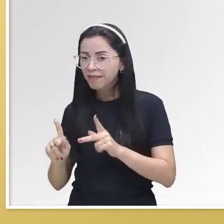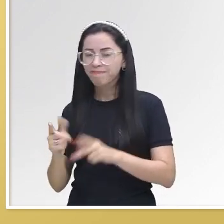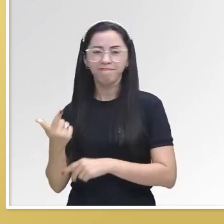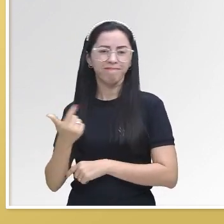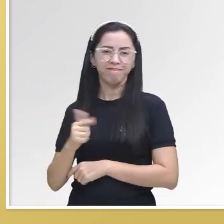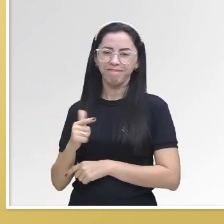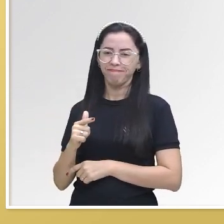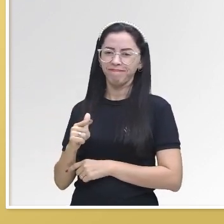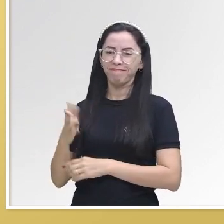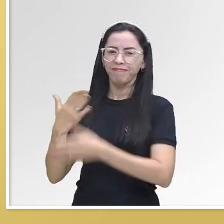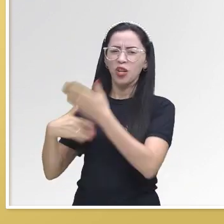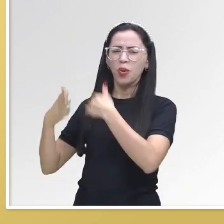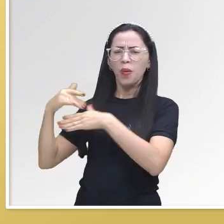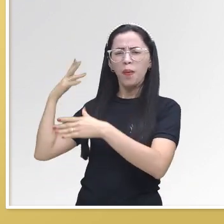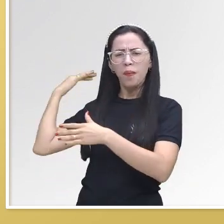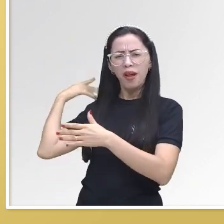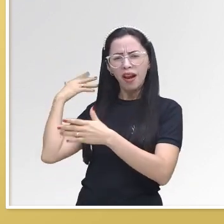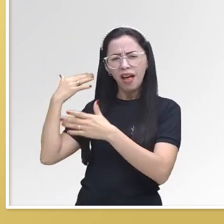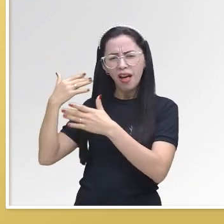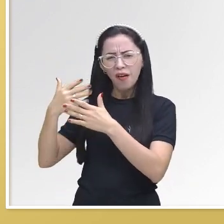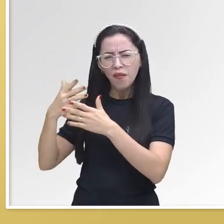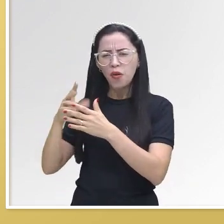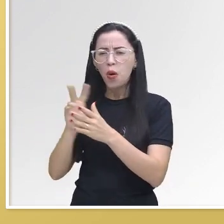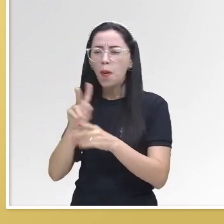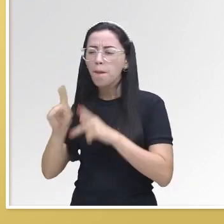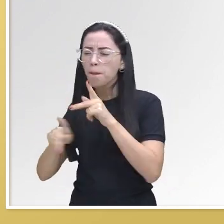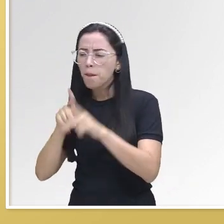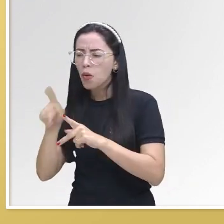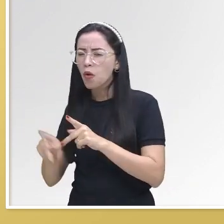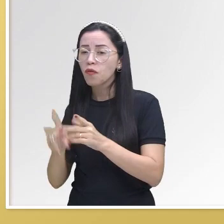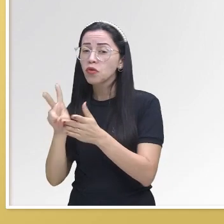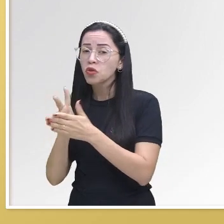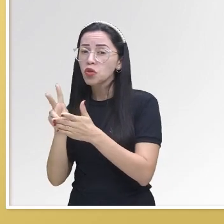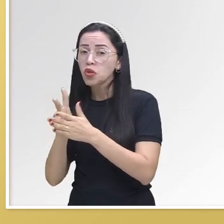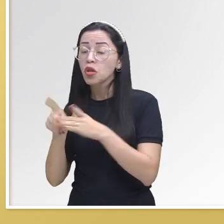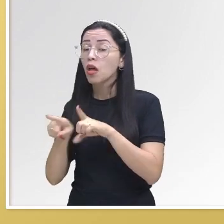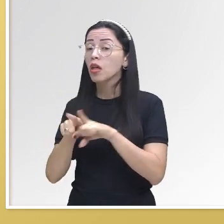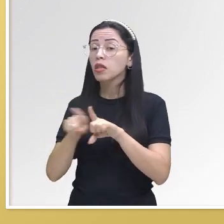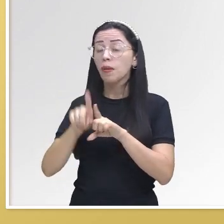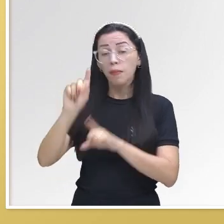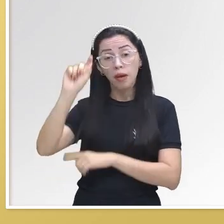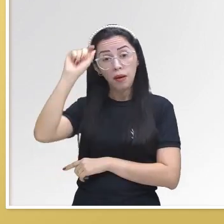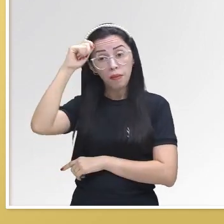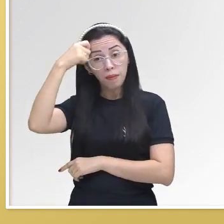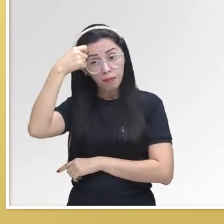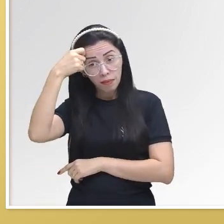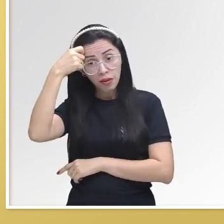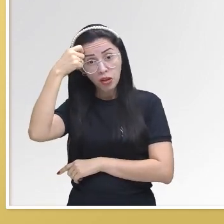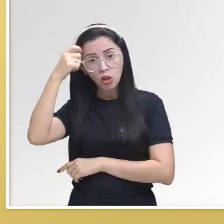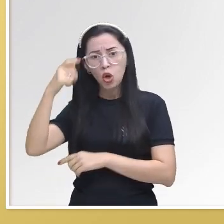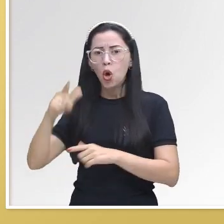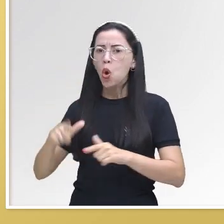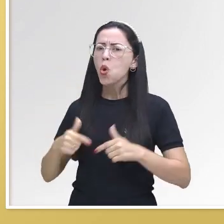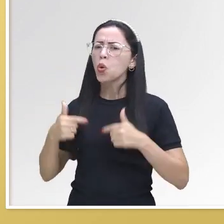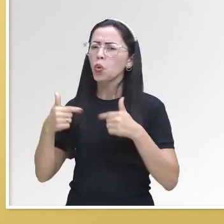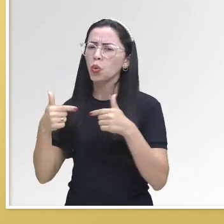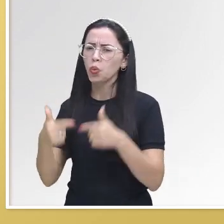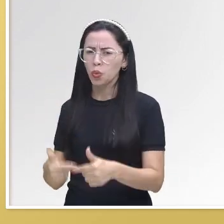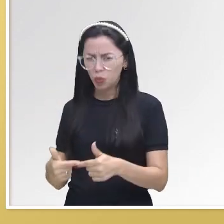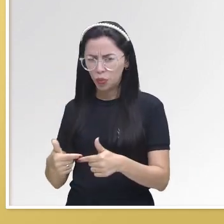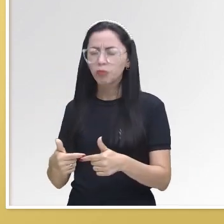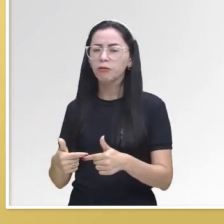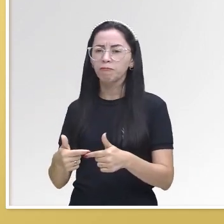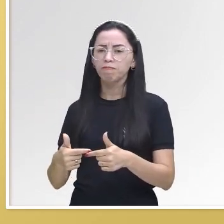nossa história, povos indígenas e comunidades quilombolas lutam para preservar seus territórios.